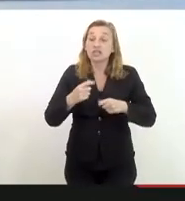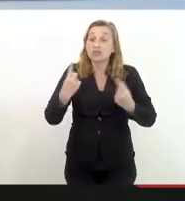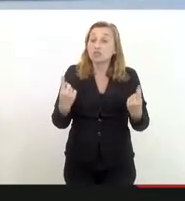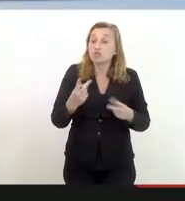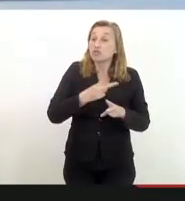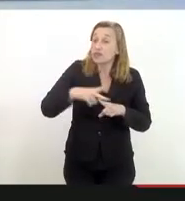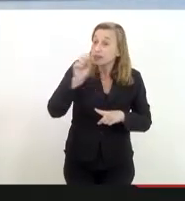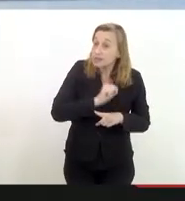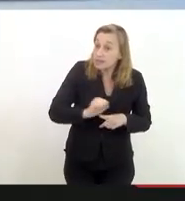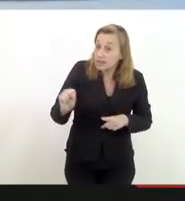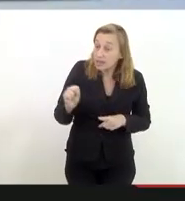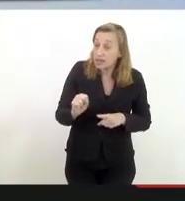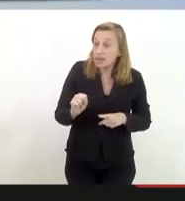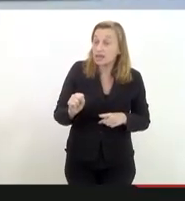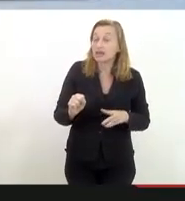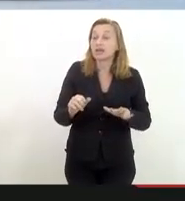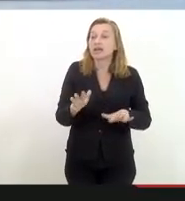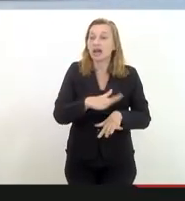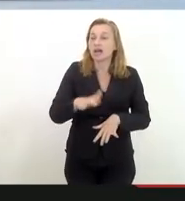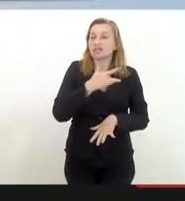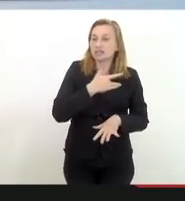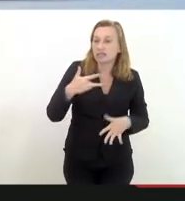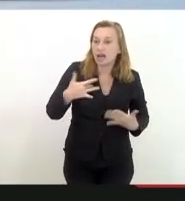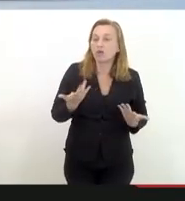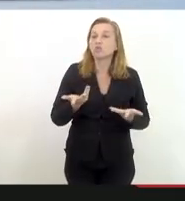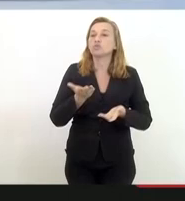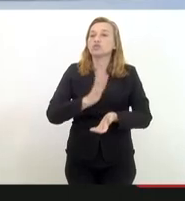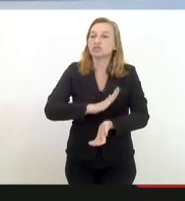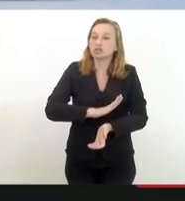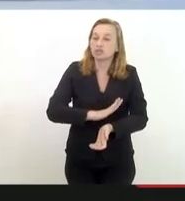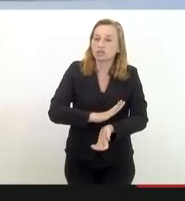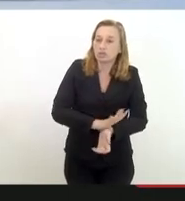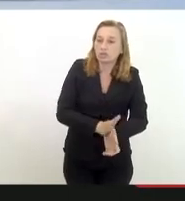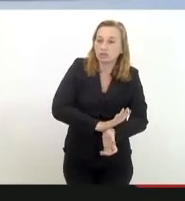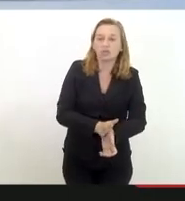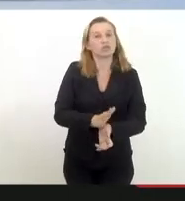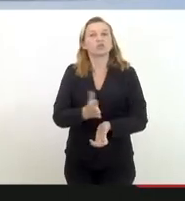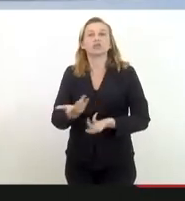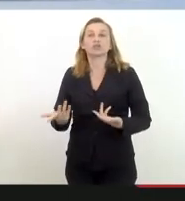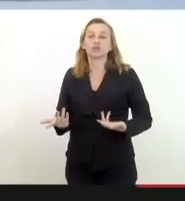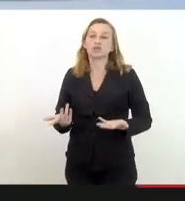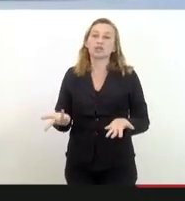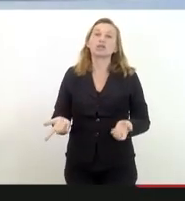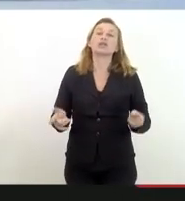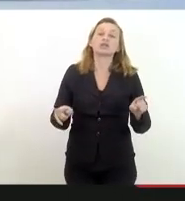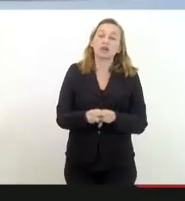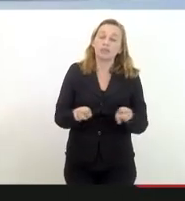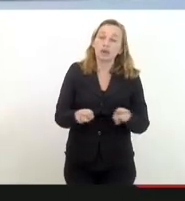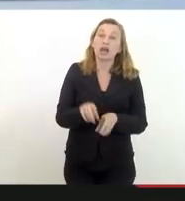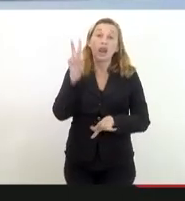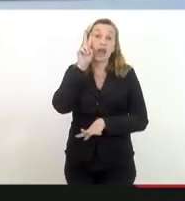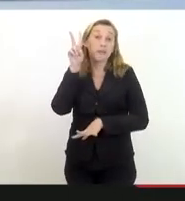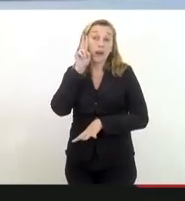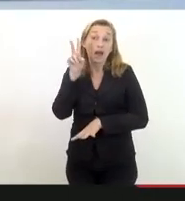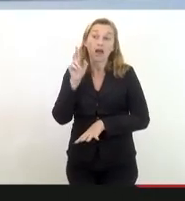a iniquidade em saúde, o estigma, o preconceito e a discriminação, e lembrar que